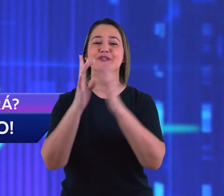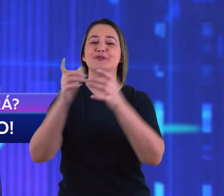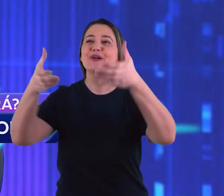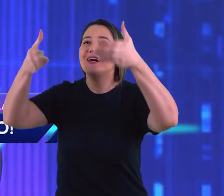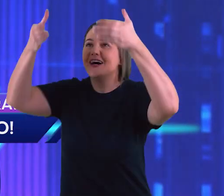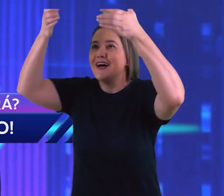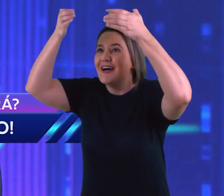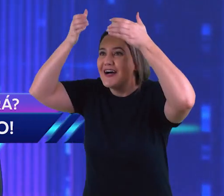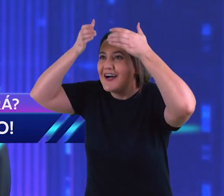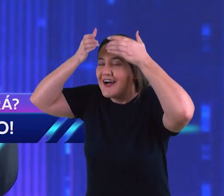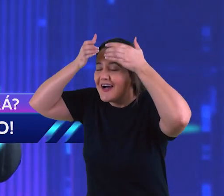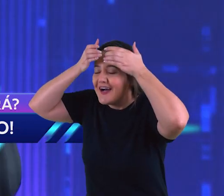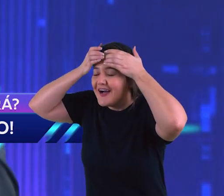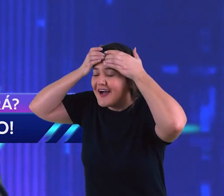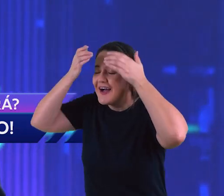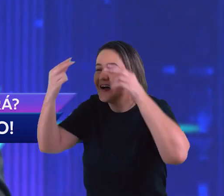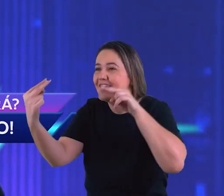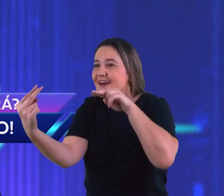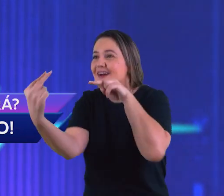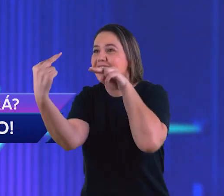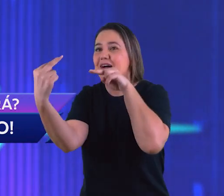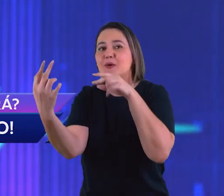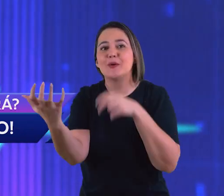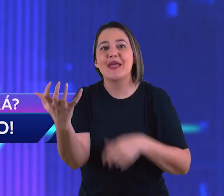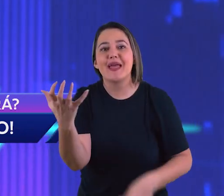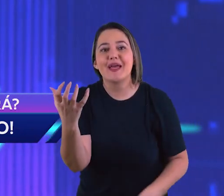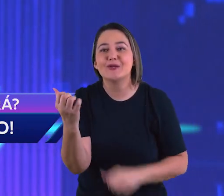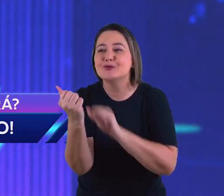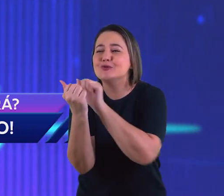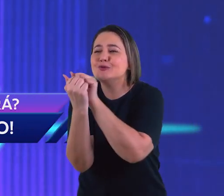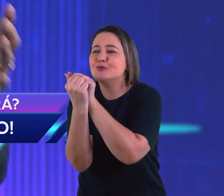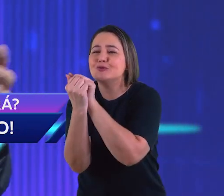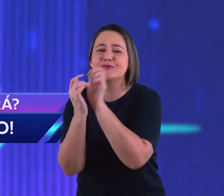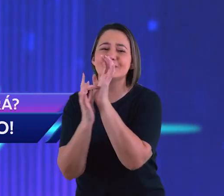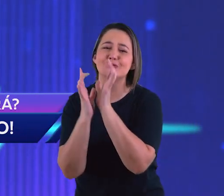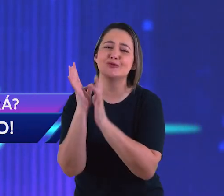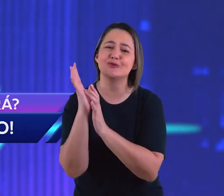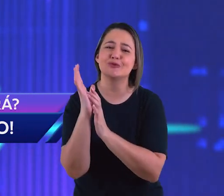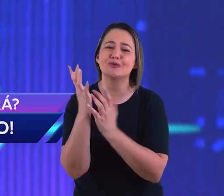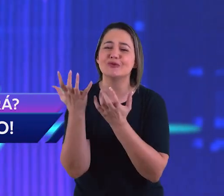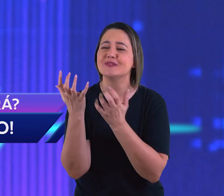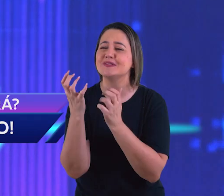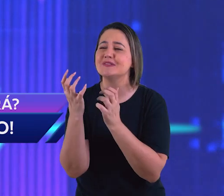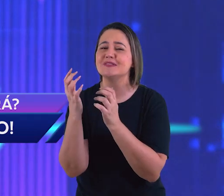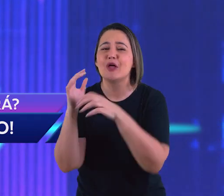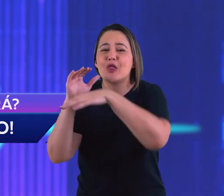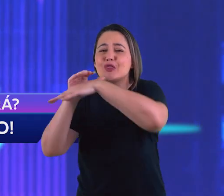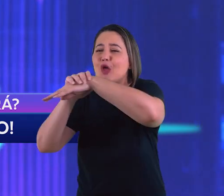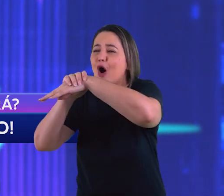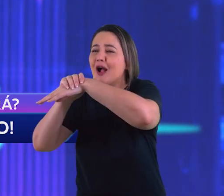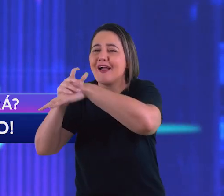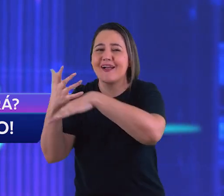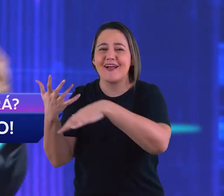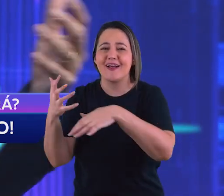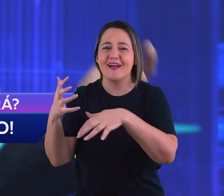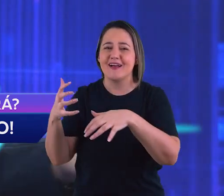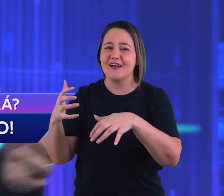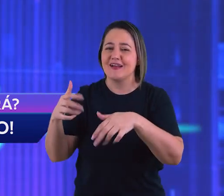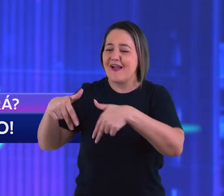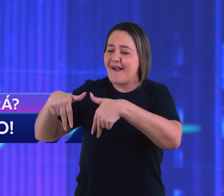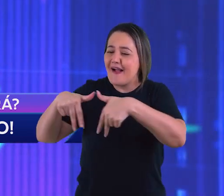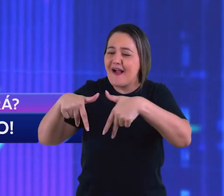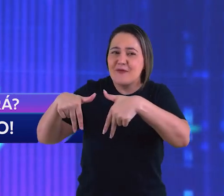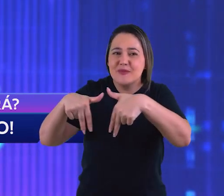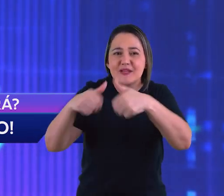quero encontrar-me com Jesus. Como eu quero estar ao lado dele. Como eu quero